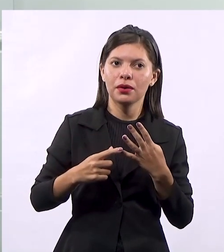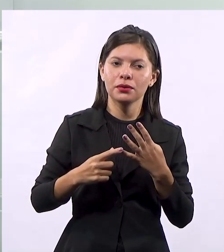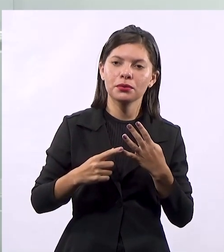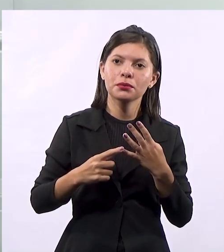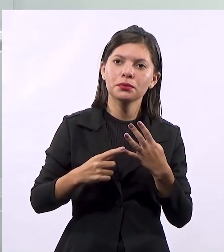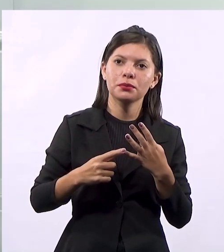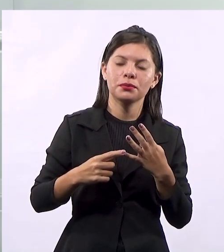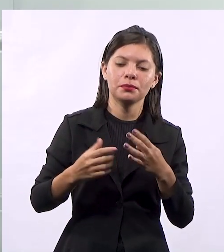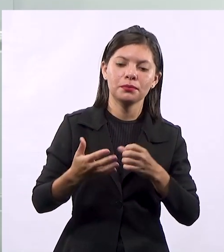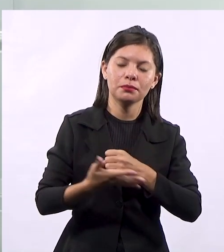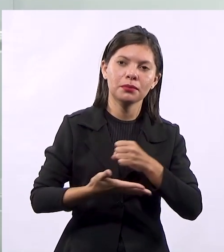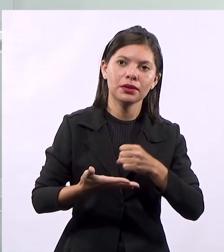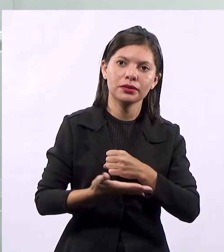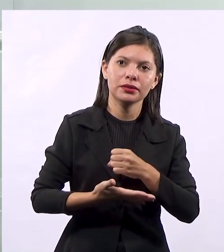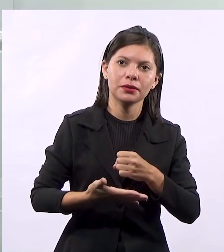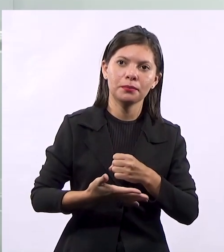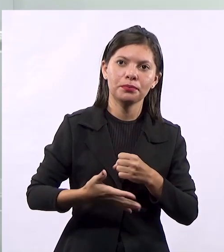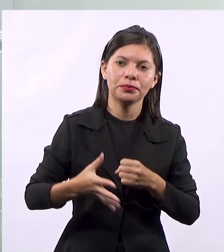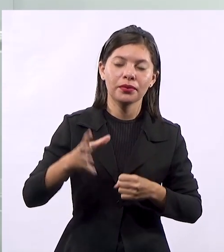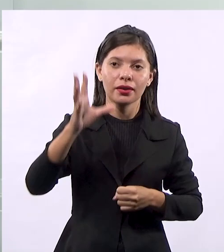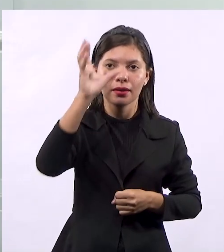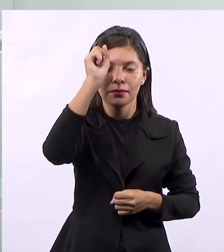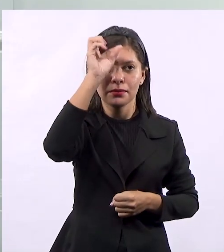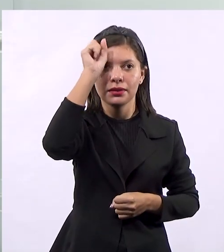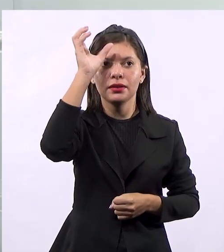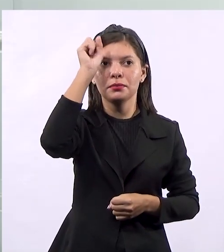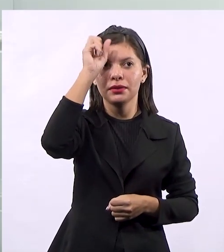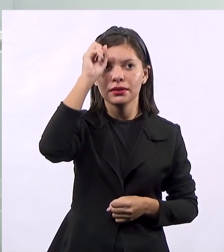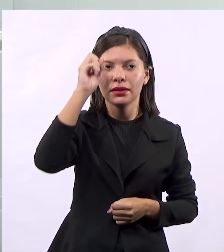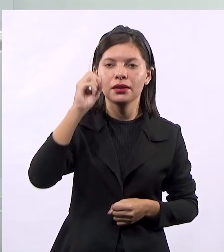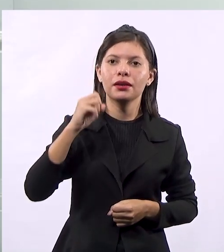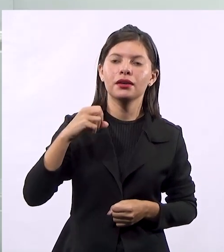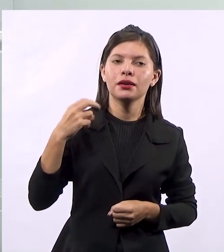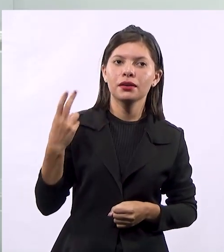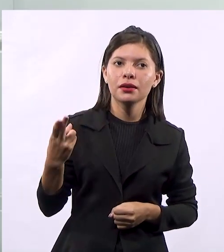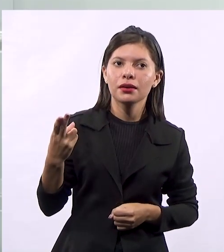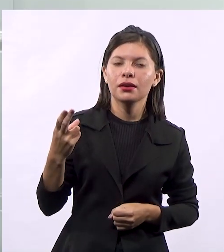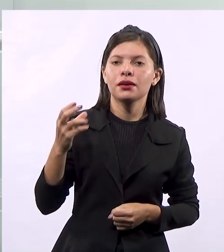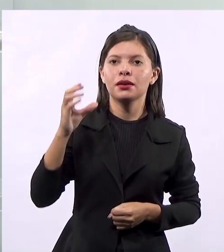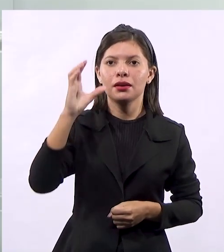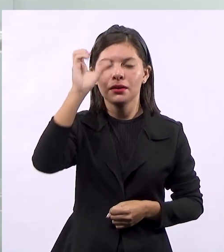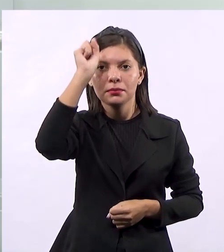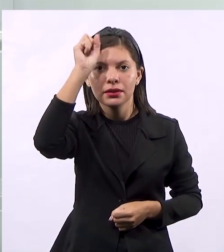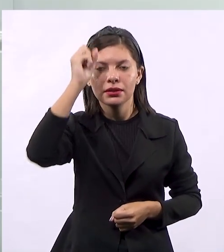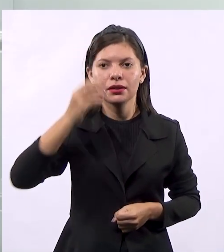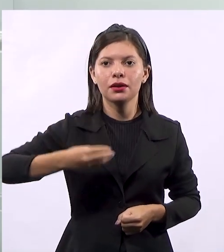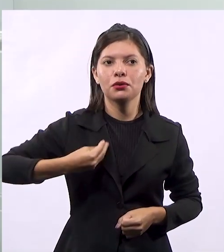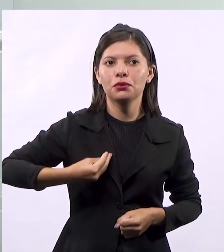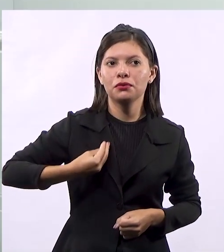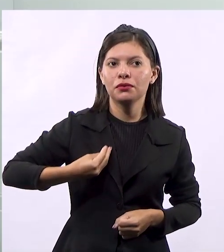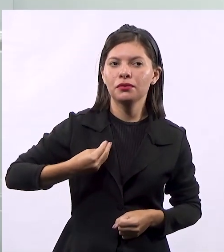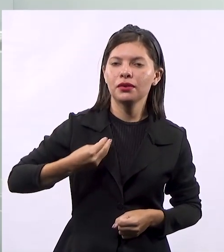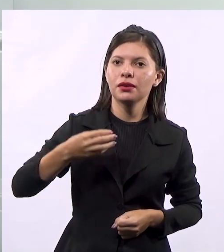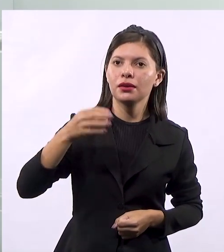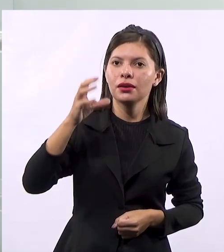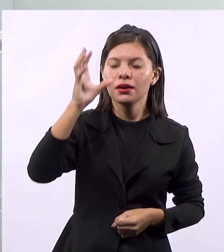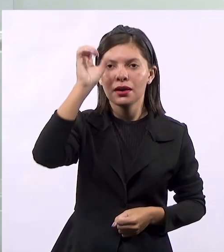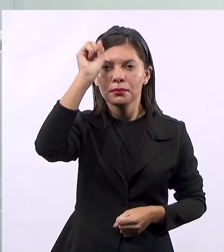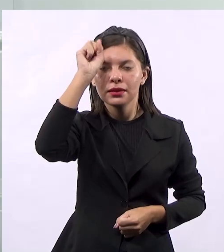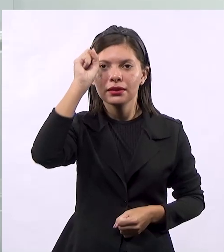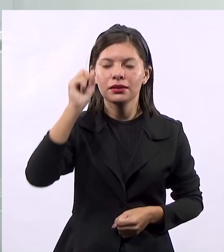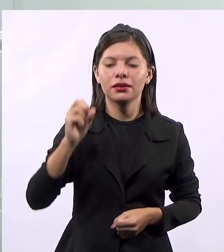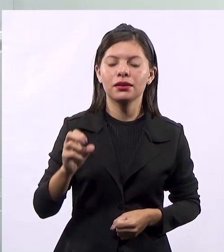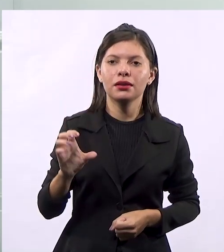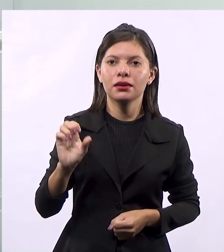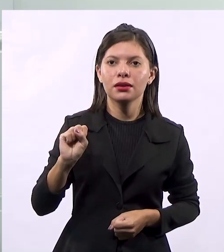convivência. Então, recapitulando, são 4 pilares: aprender a aprender, aprender a conviver,